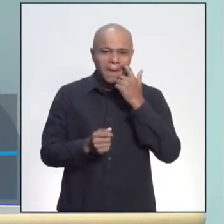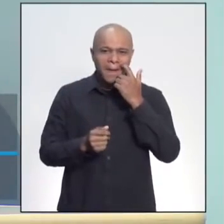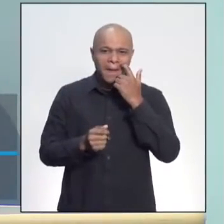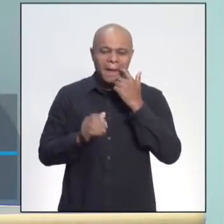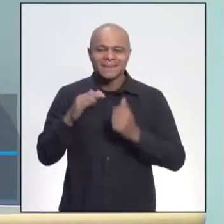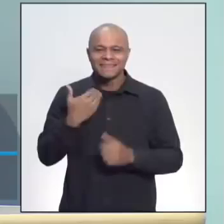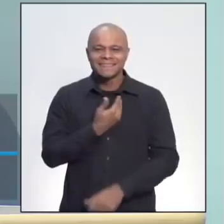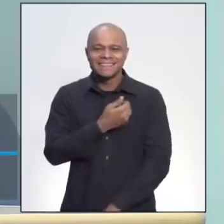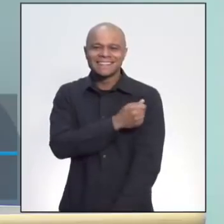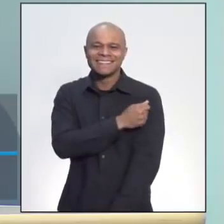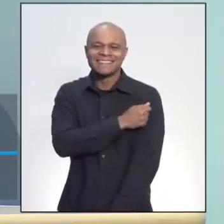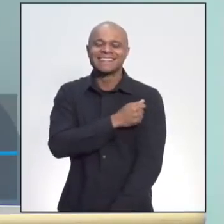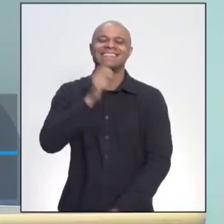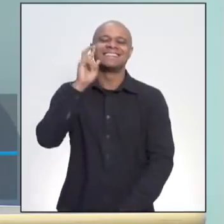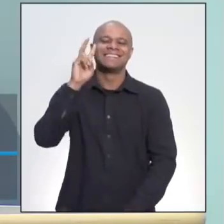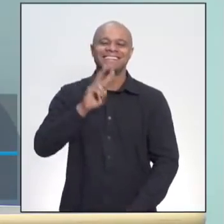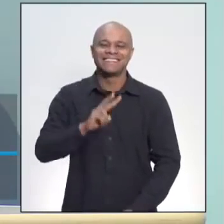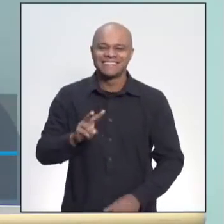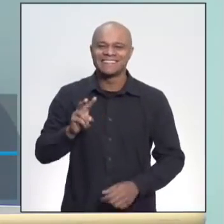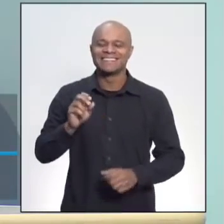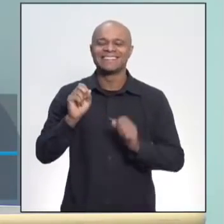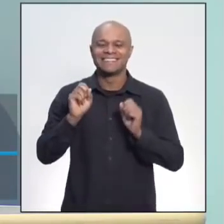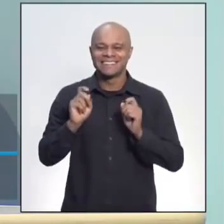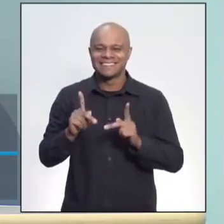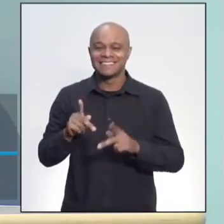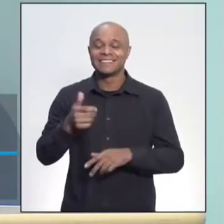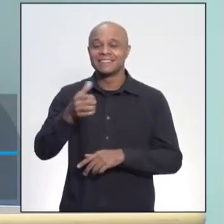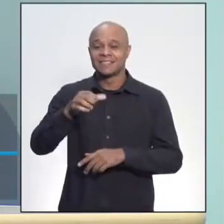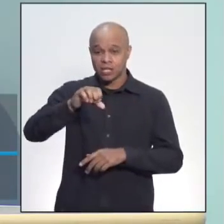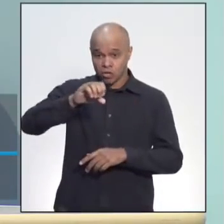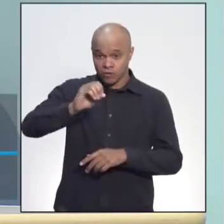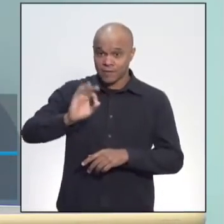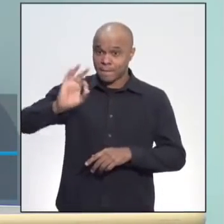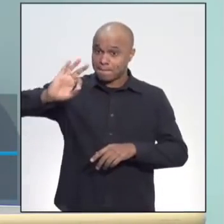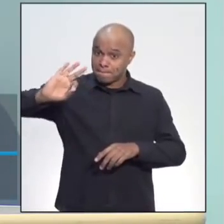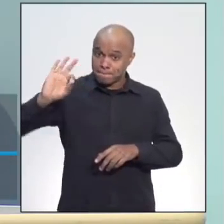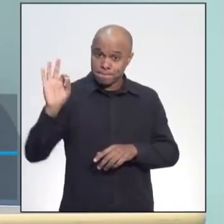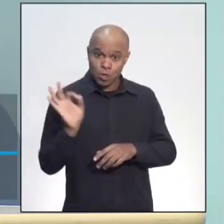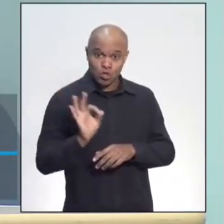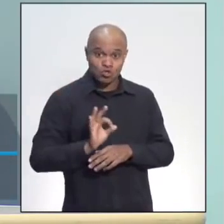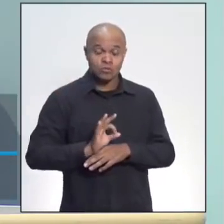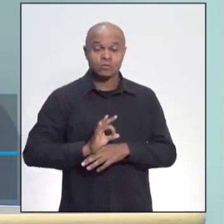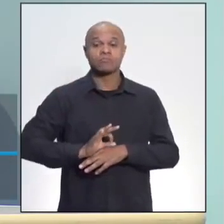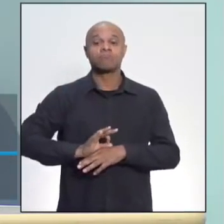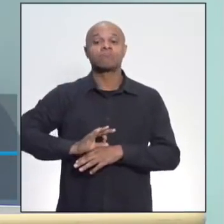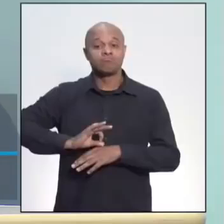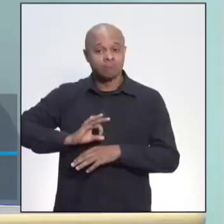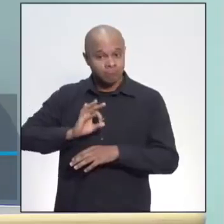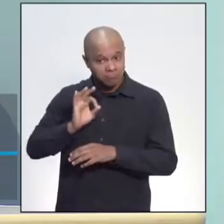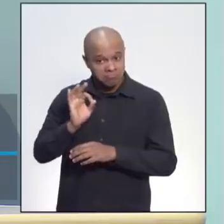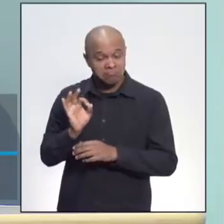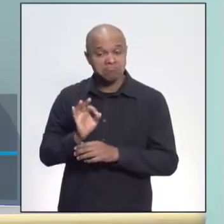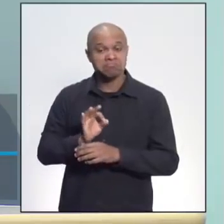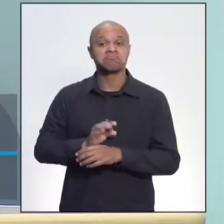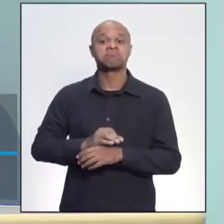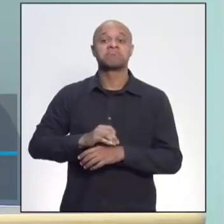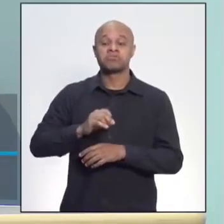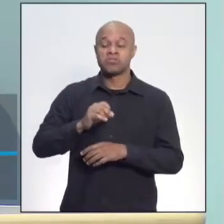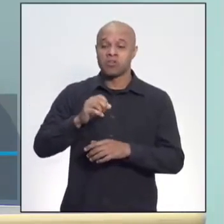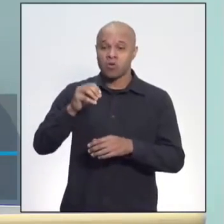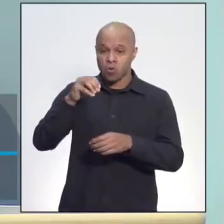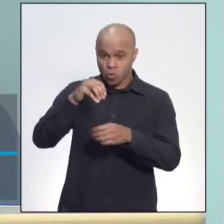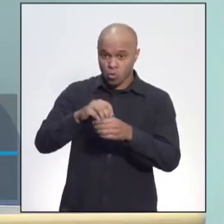estão super antenados. Praticamente 90% dos alunos escreveram no chat que o valor é